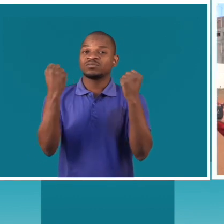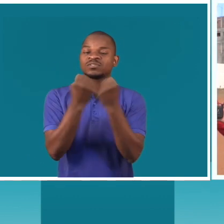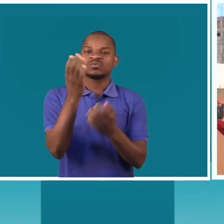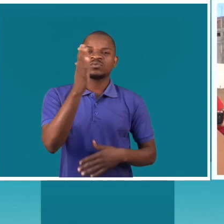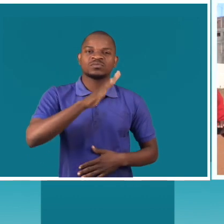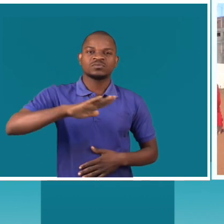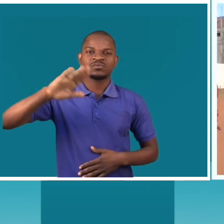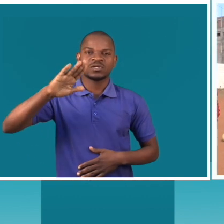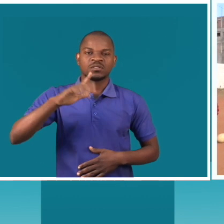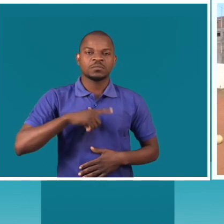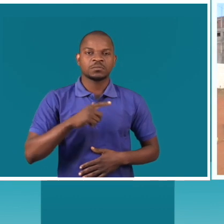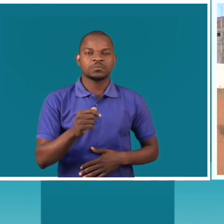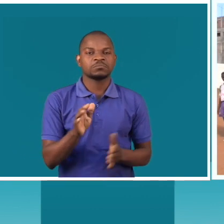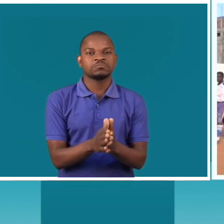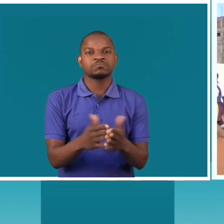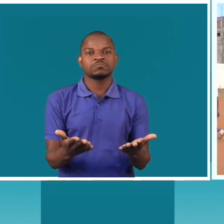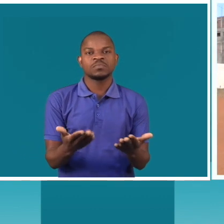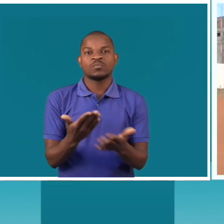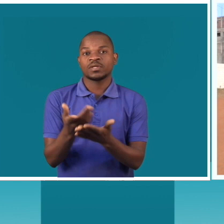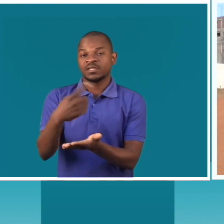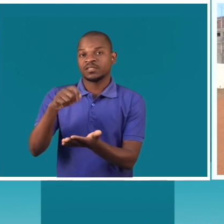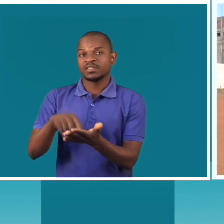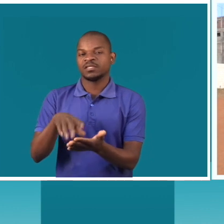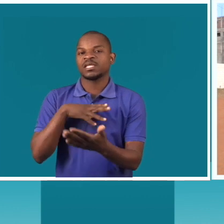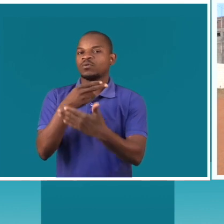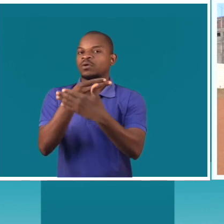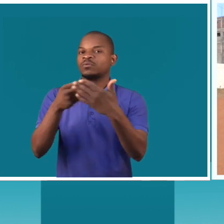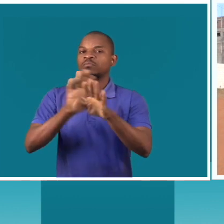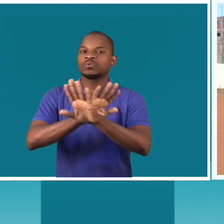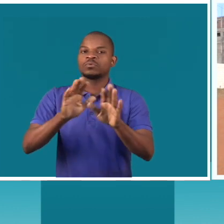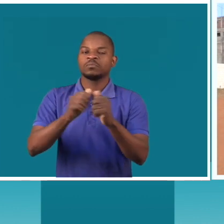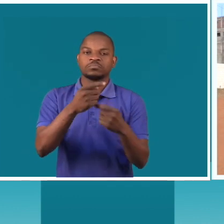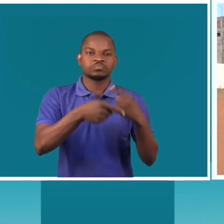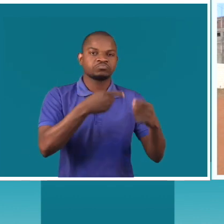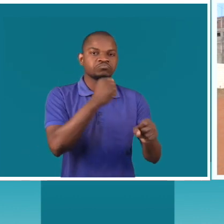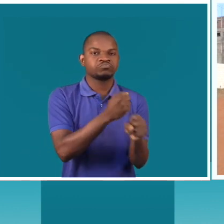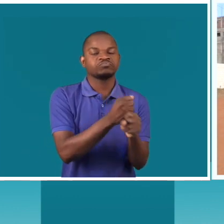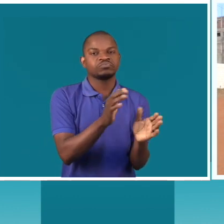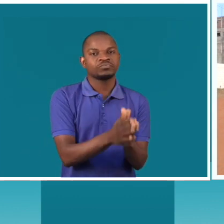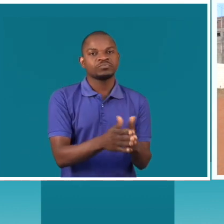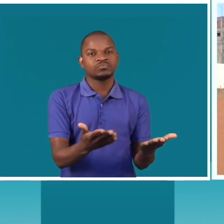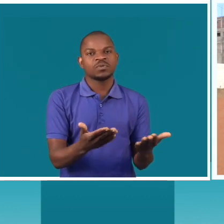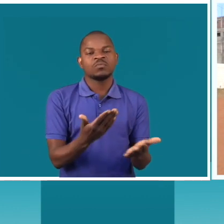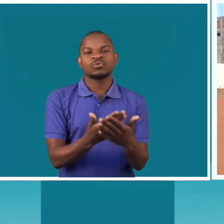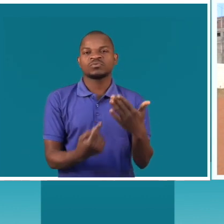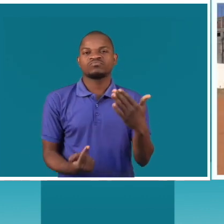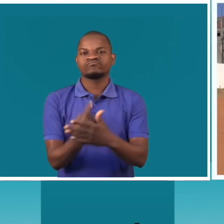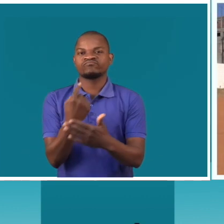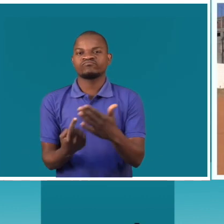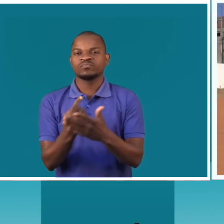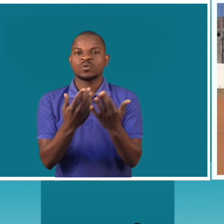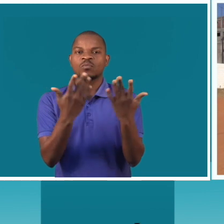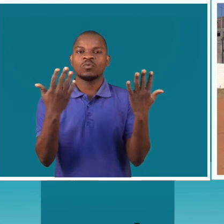sindicato nacional de treinadores também não existe. A nível da cidade, é nome que está lá, mas praticamente não funciona.